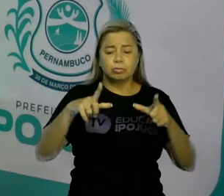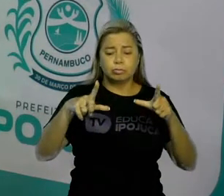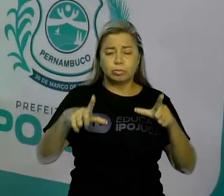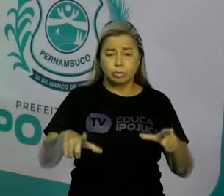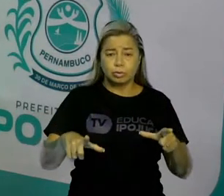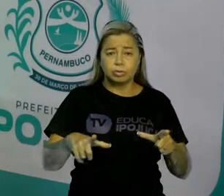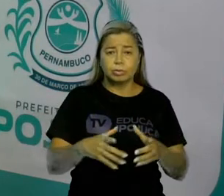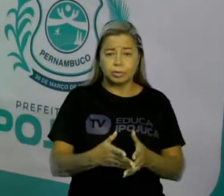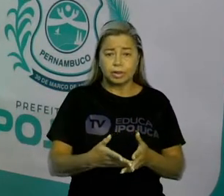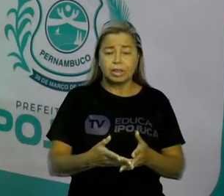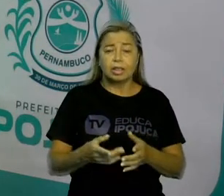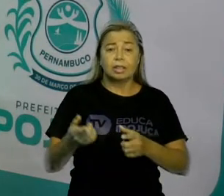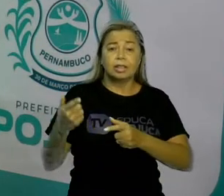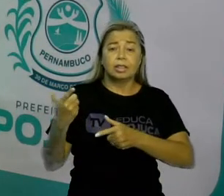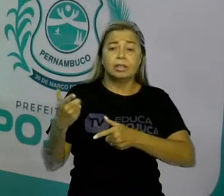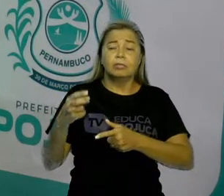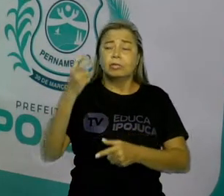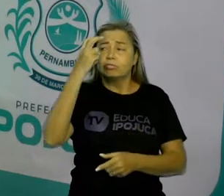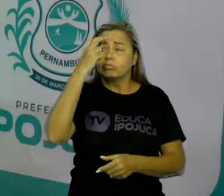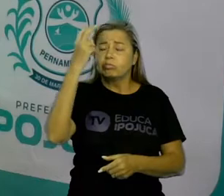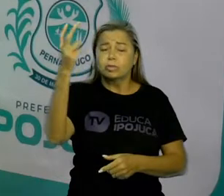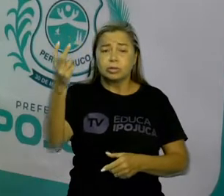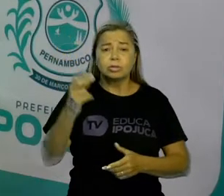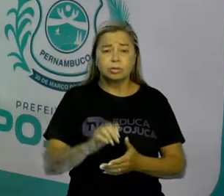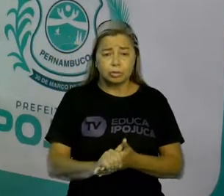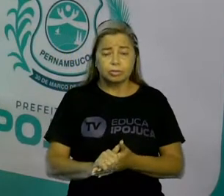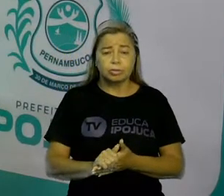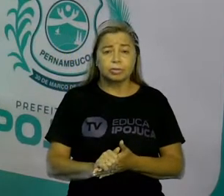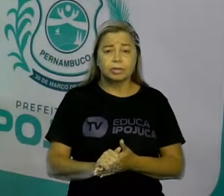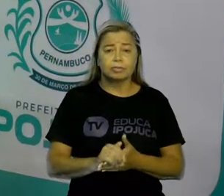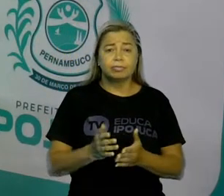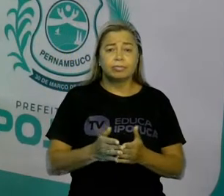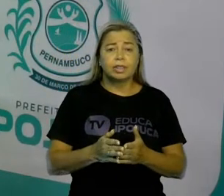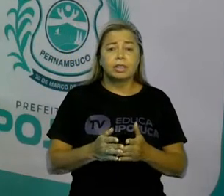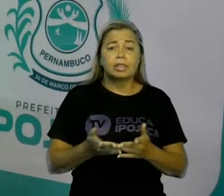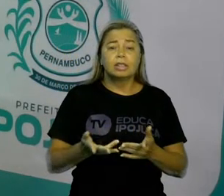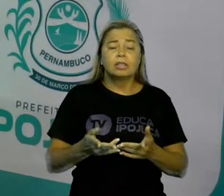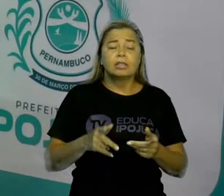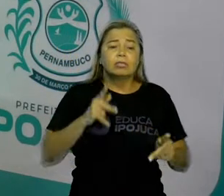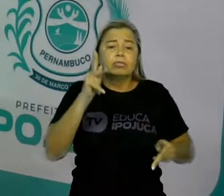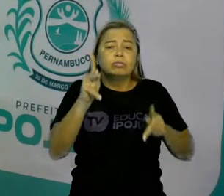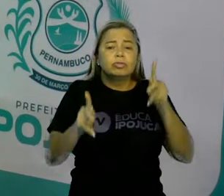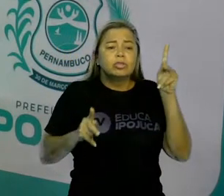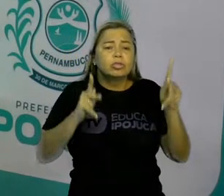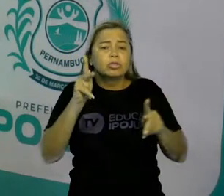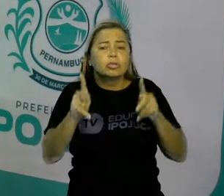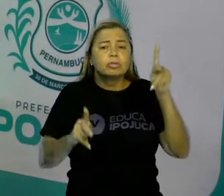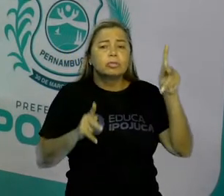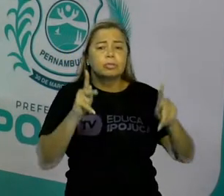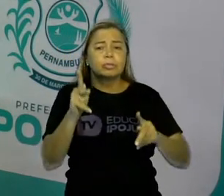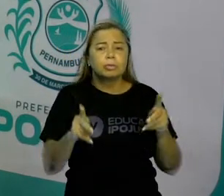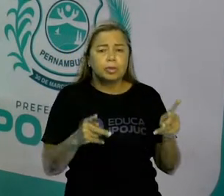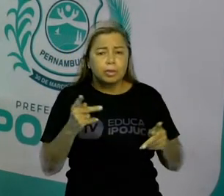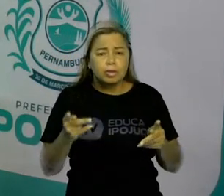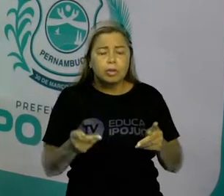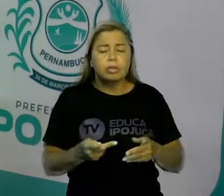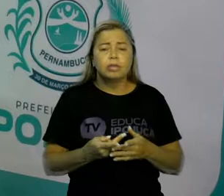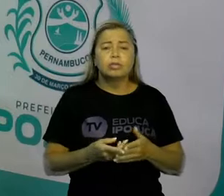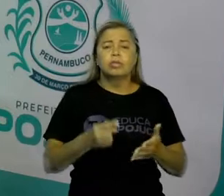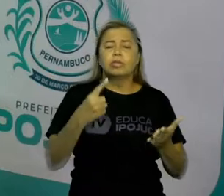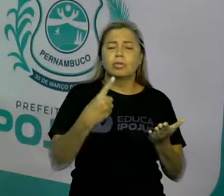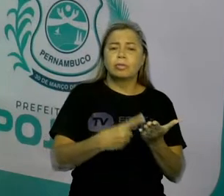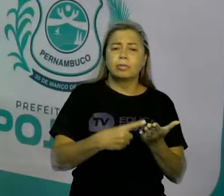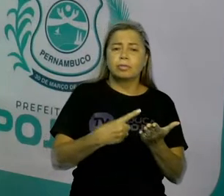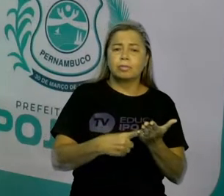tem traços culturais. E traços culturais, né, são as pessoas que vão deixando ao longo do tempo. Então vamos ver o que a